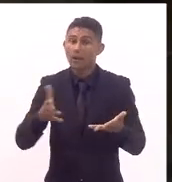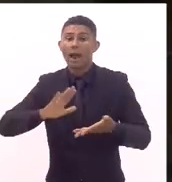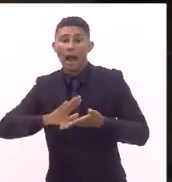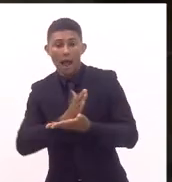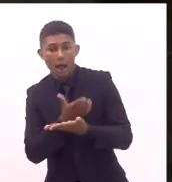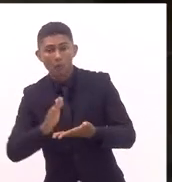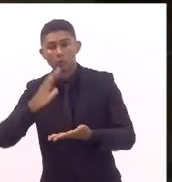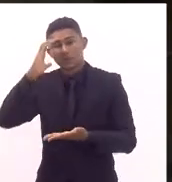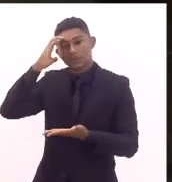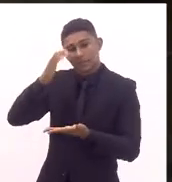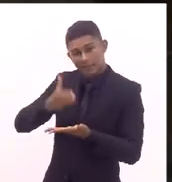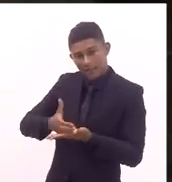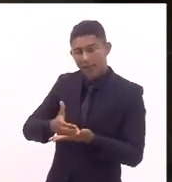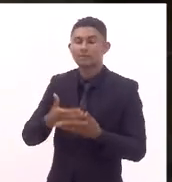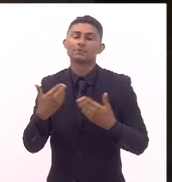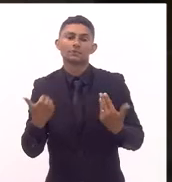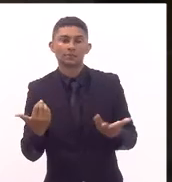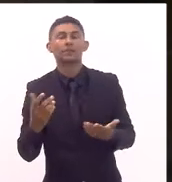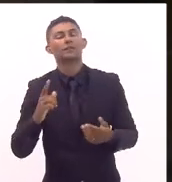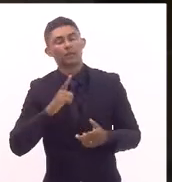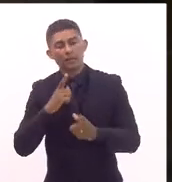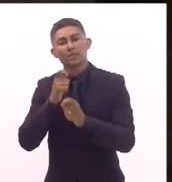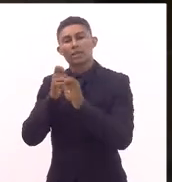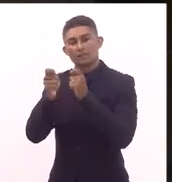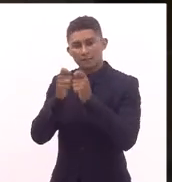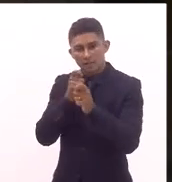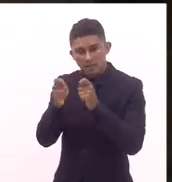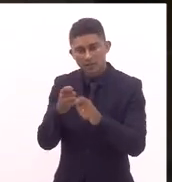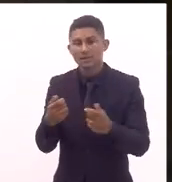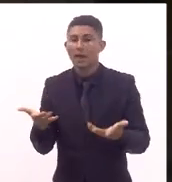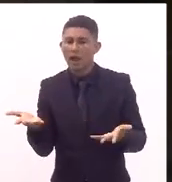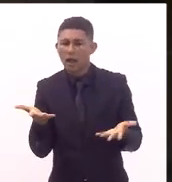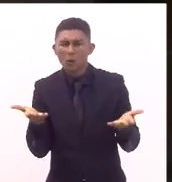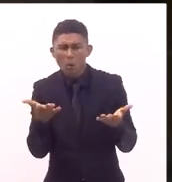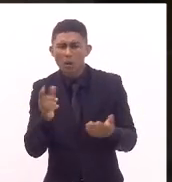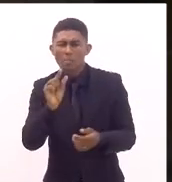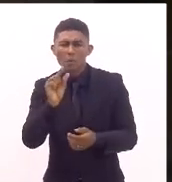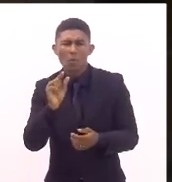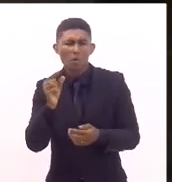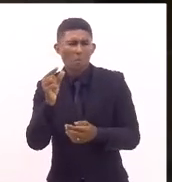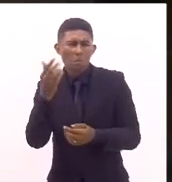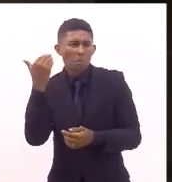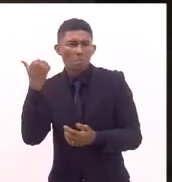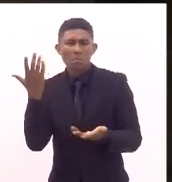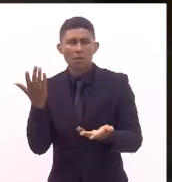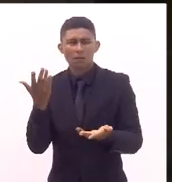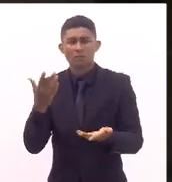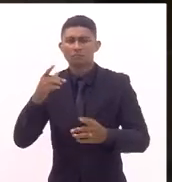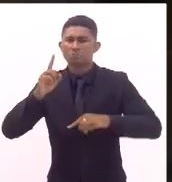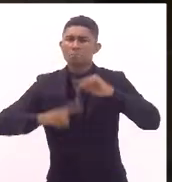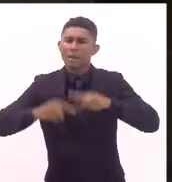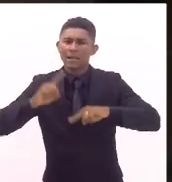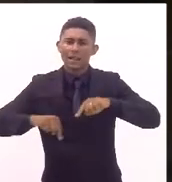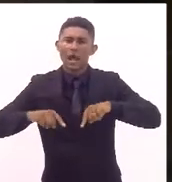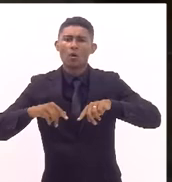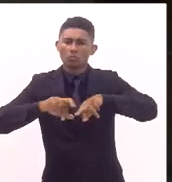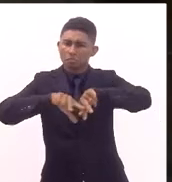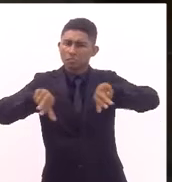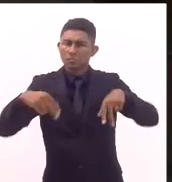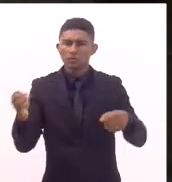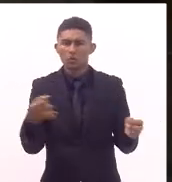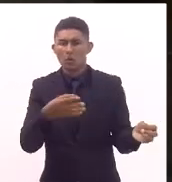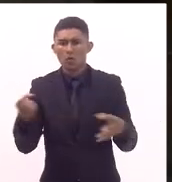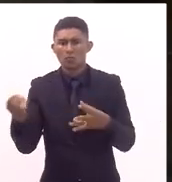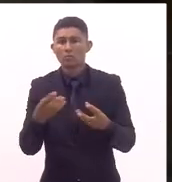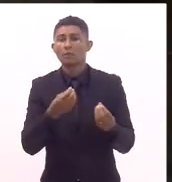as teses e a gente tá sendo entrevistado para falar para começar a terra material teórico para que os